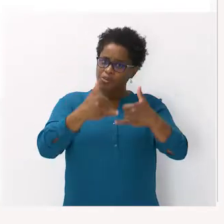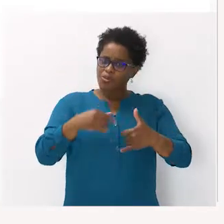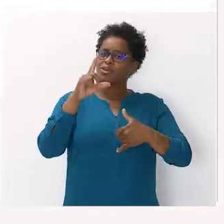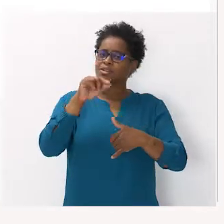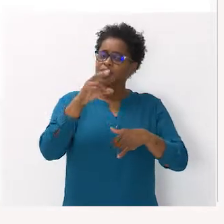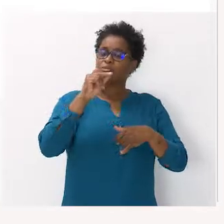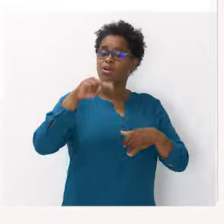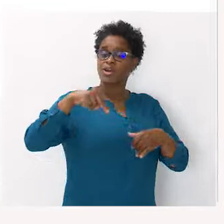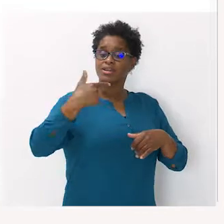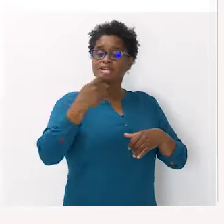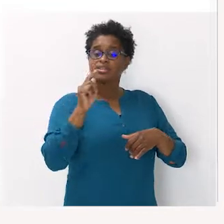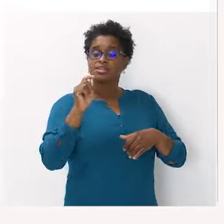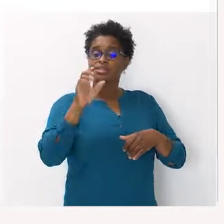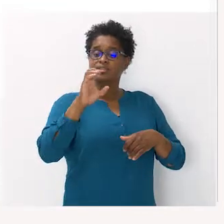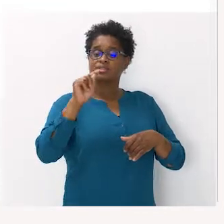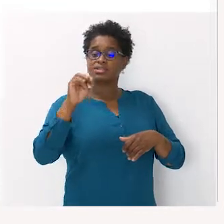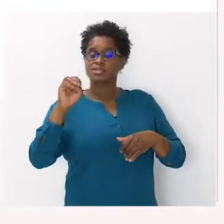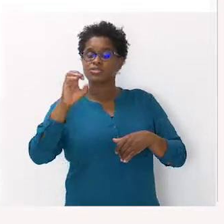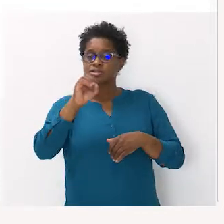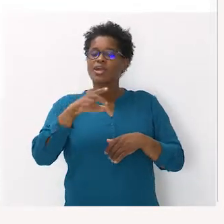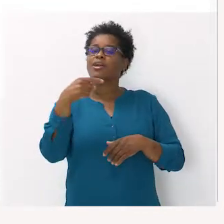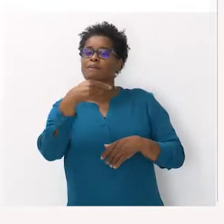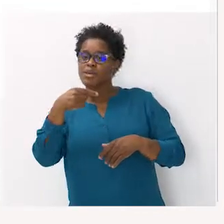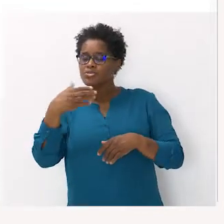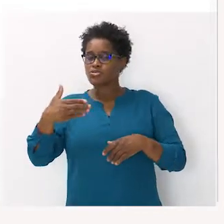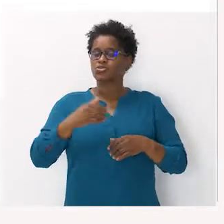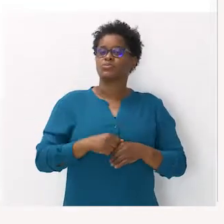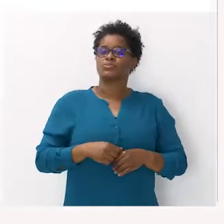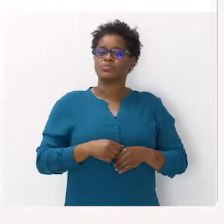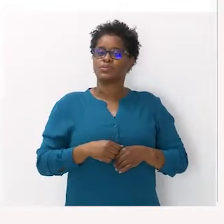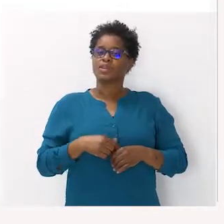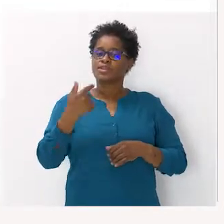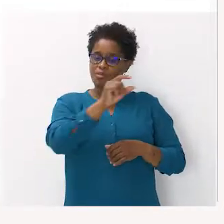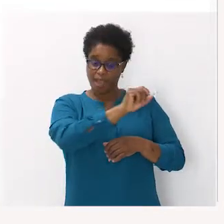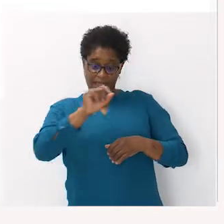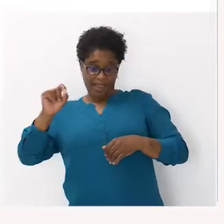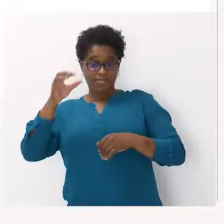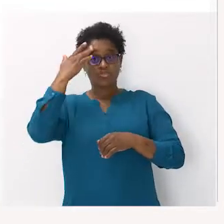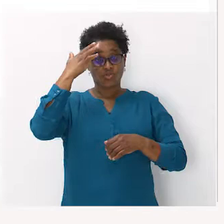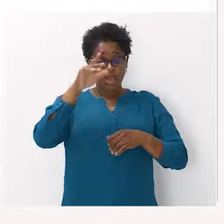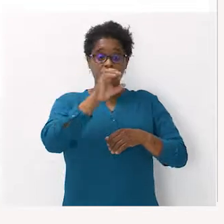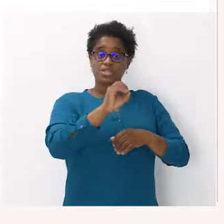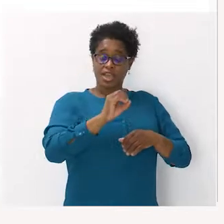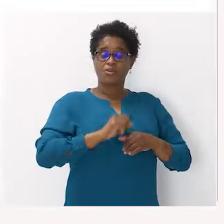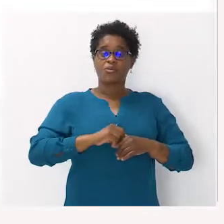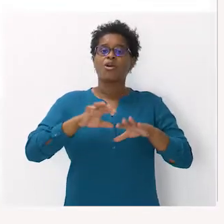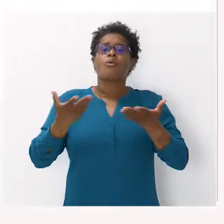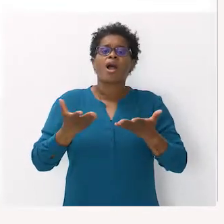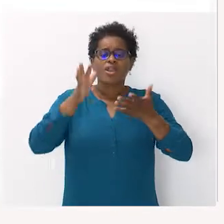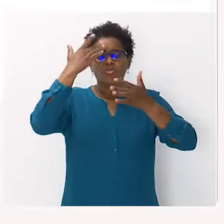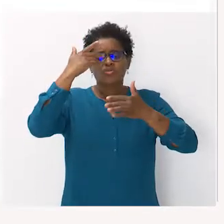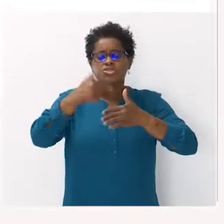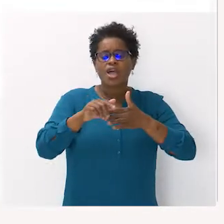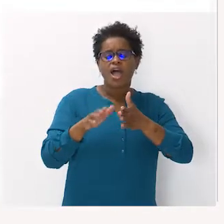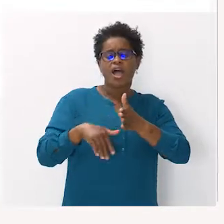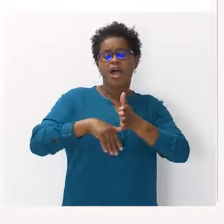temos o antecessor de 0, é o número menos 1. Nós temos a reta numérica, o 0. Então, qual é o número que